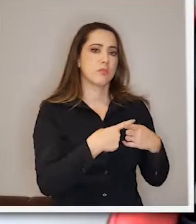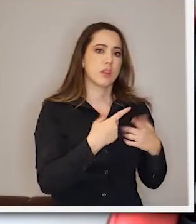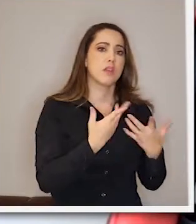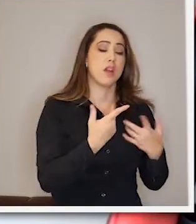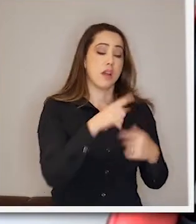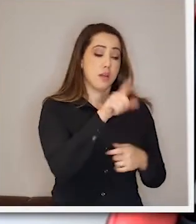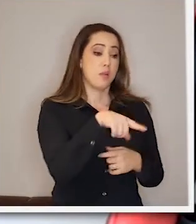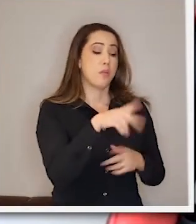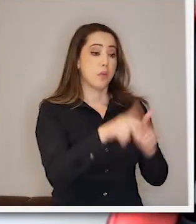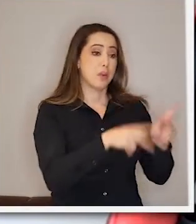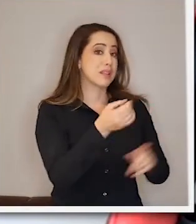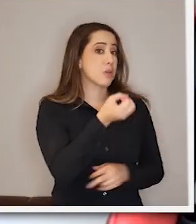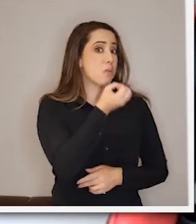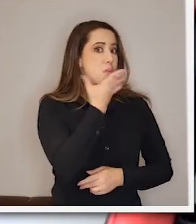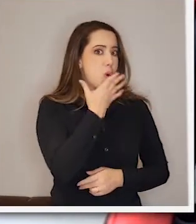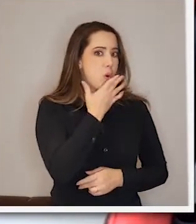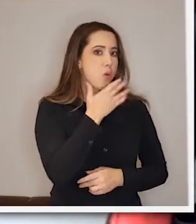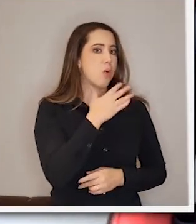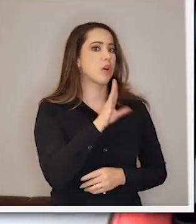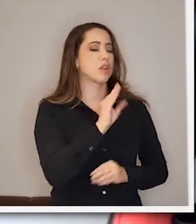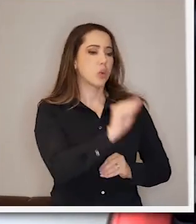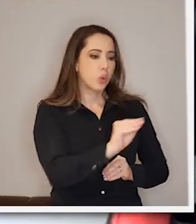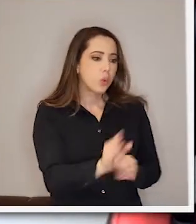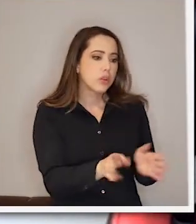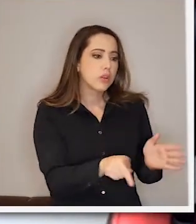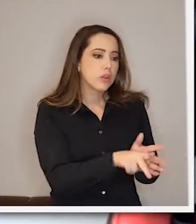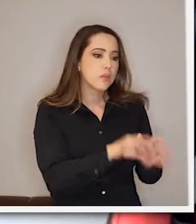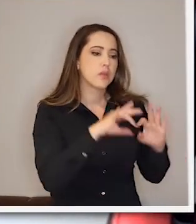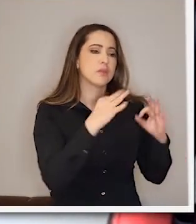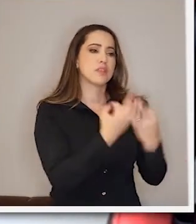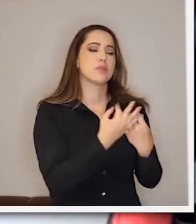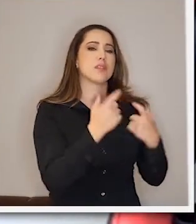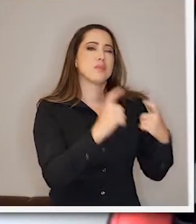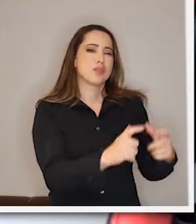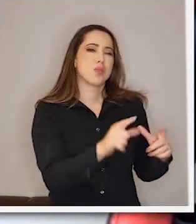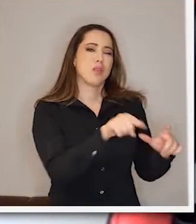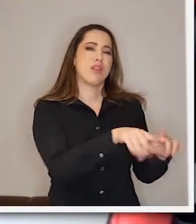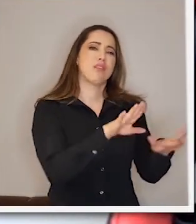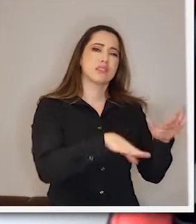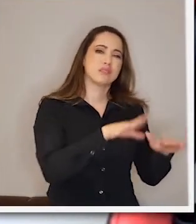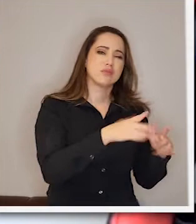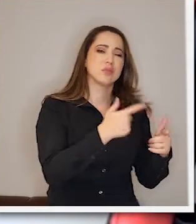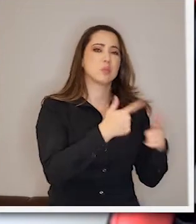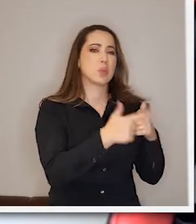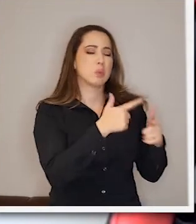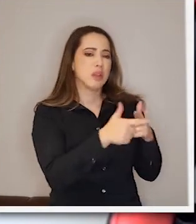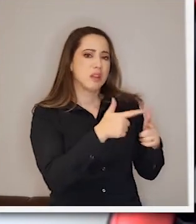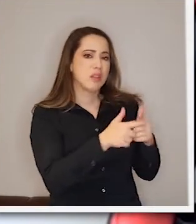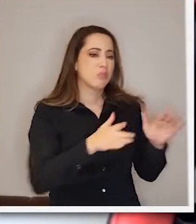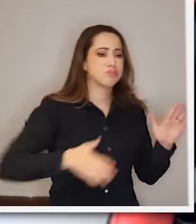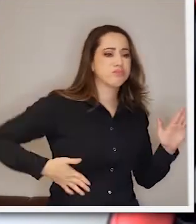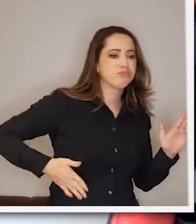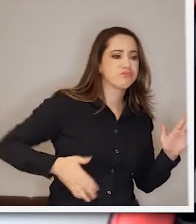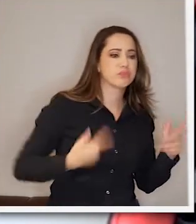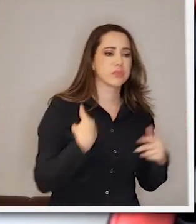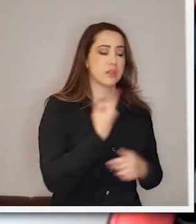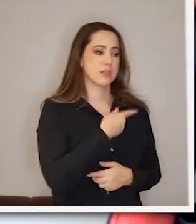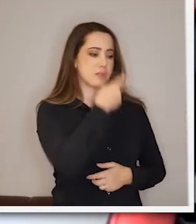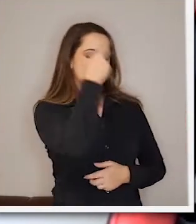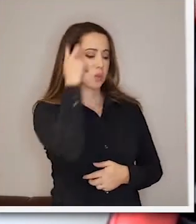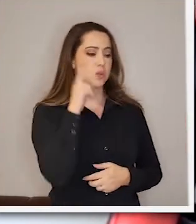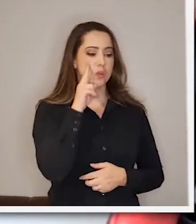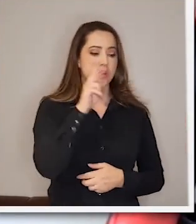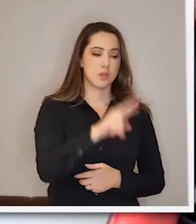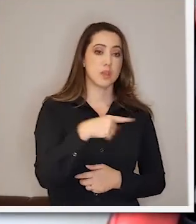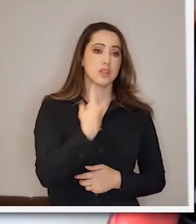família, mas como a cidade é marcada por esses aspectos tão negativos, a gente acaba sofrendo também o impacto dessa discriminação, que é